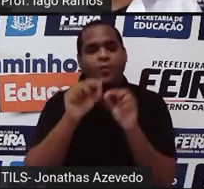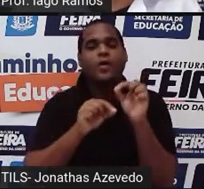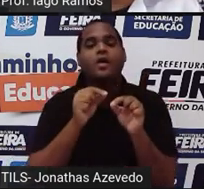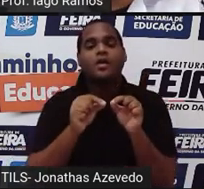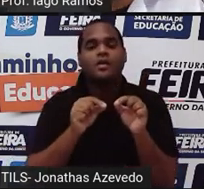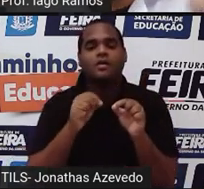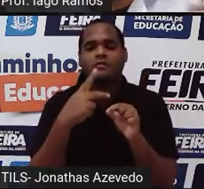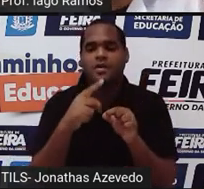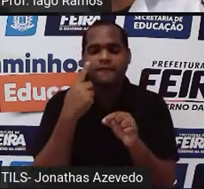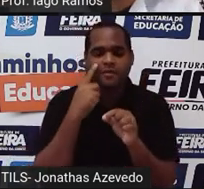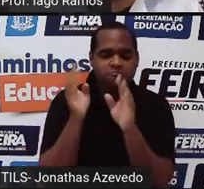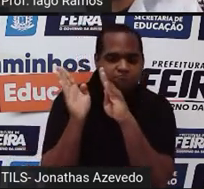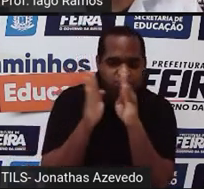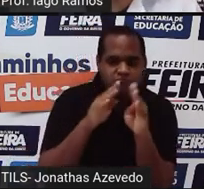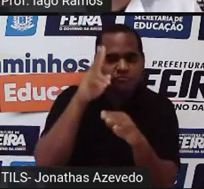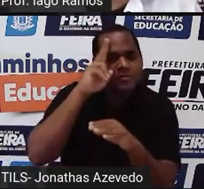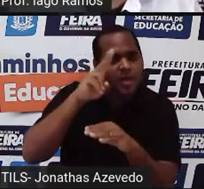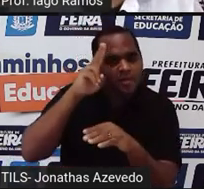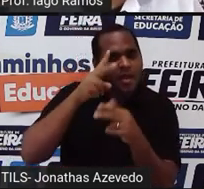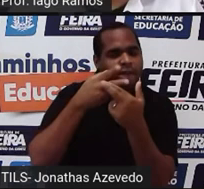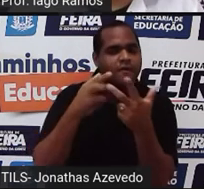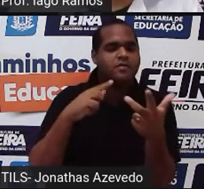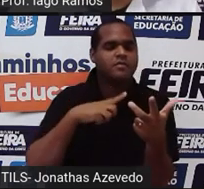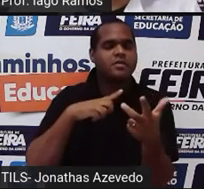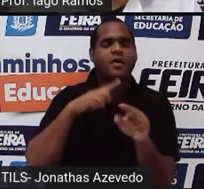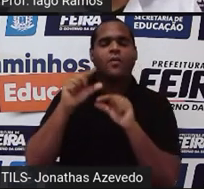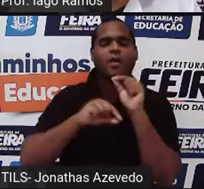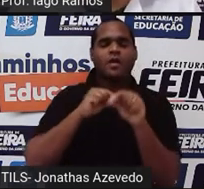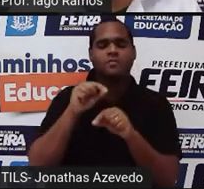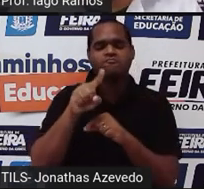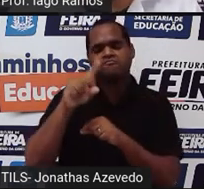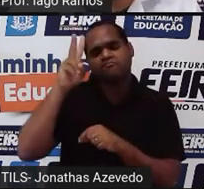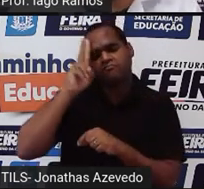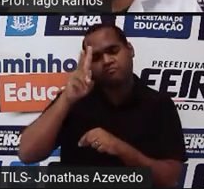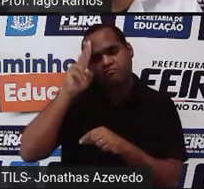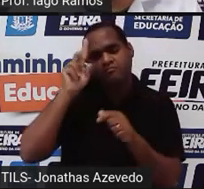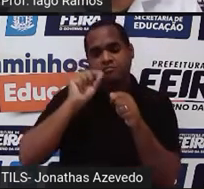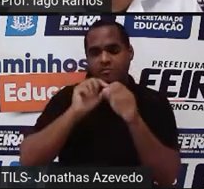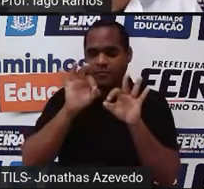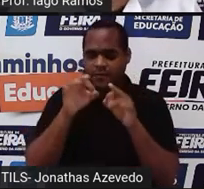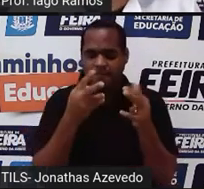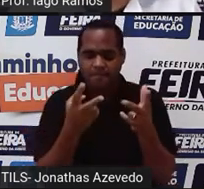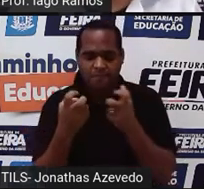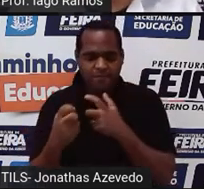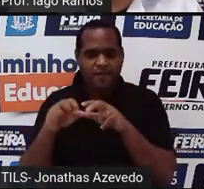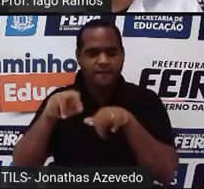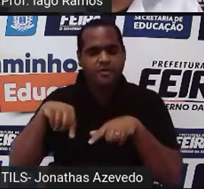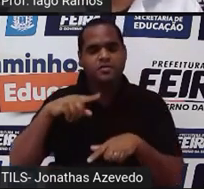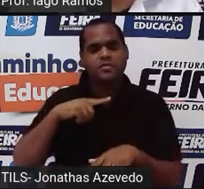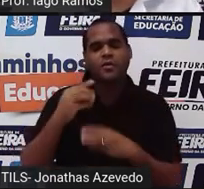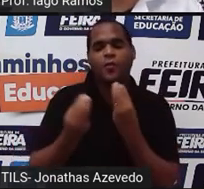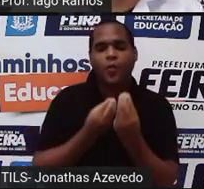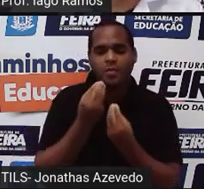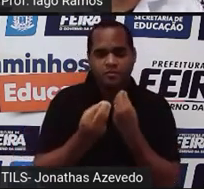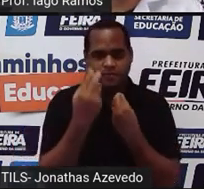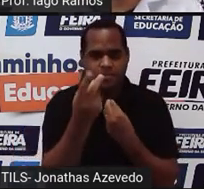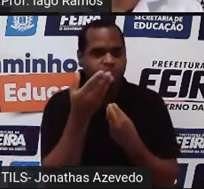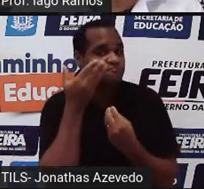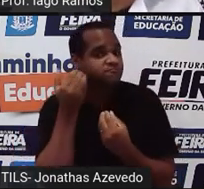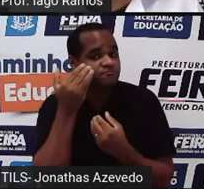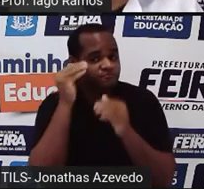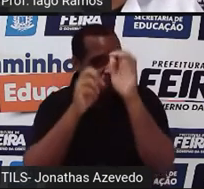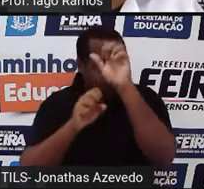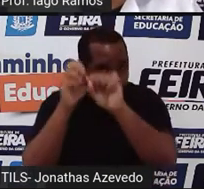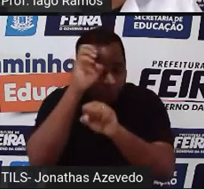isso, você vai ter que lembrar de coisas nessa aula. E essas lembranças vão te fazer perceber onde é que você conseguiu entender